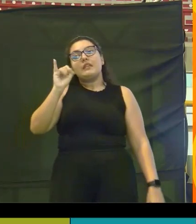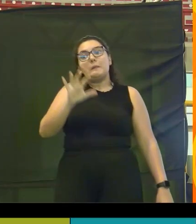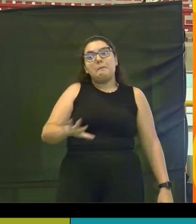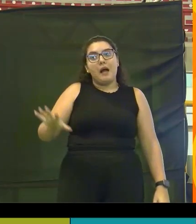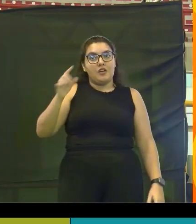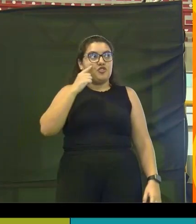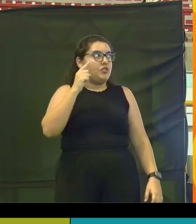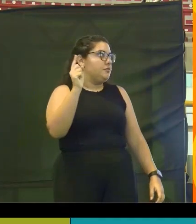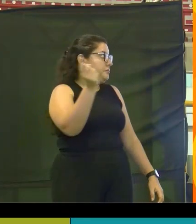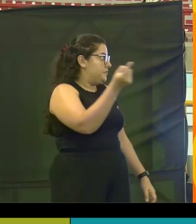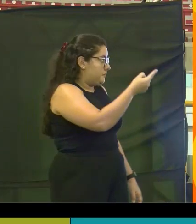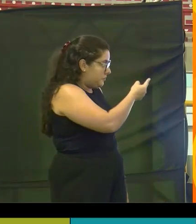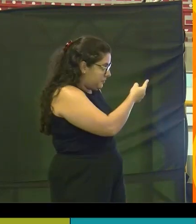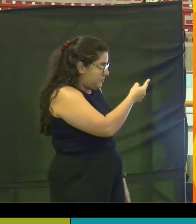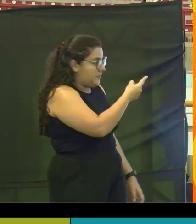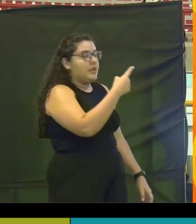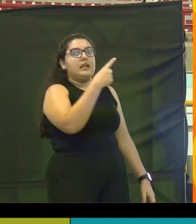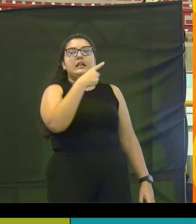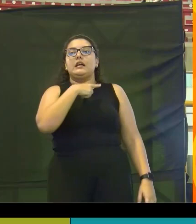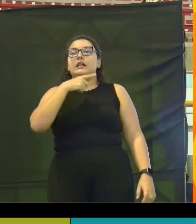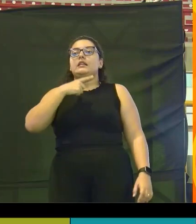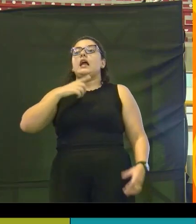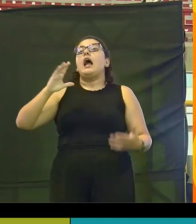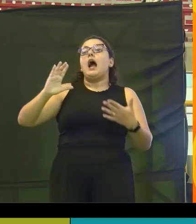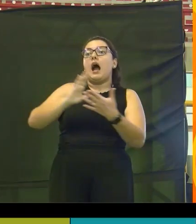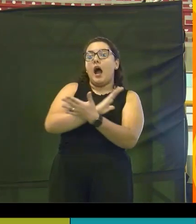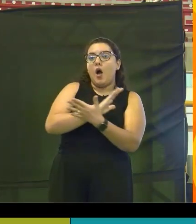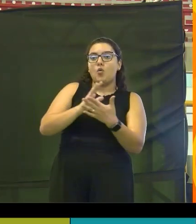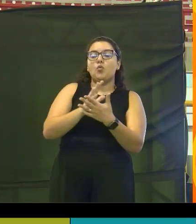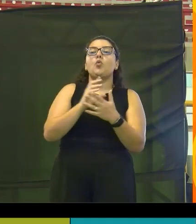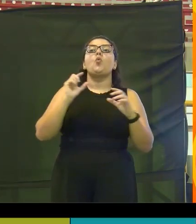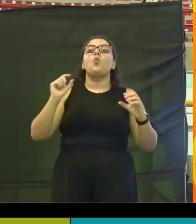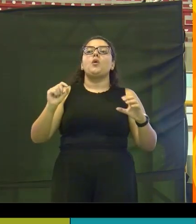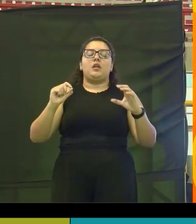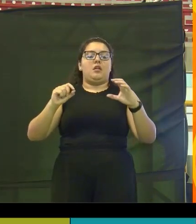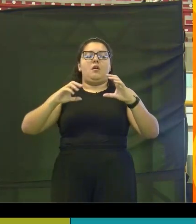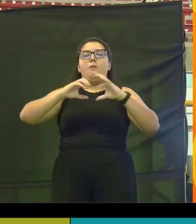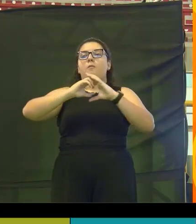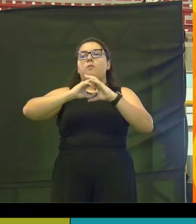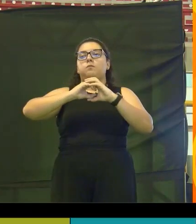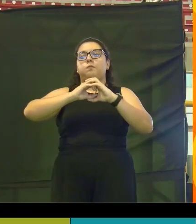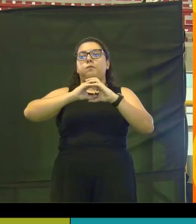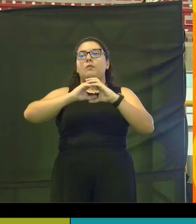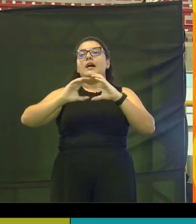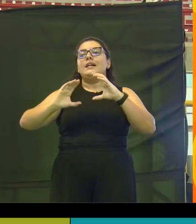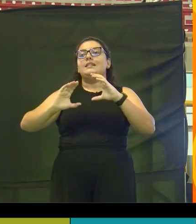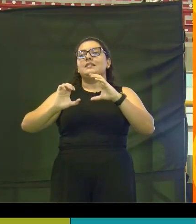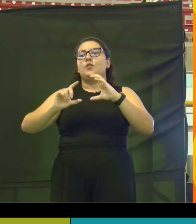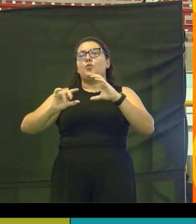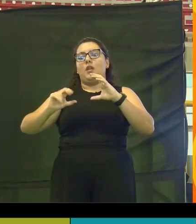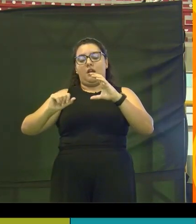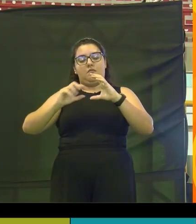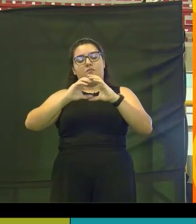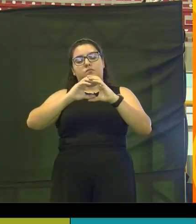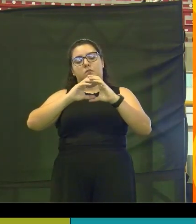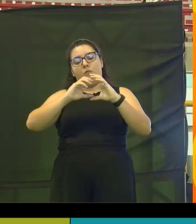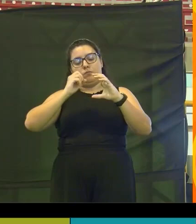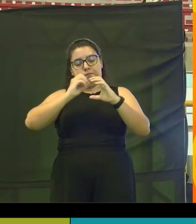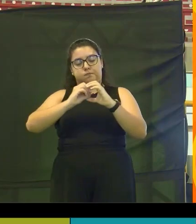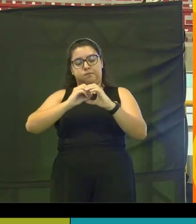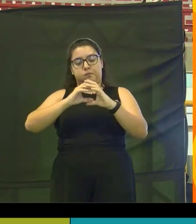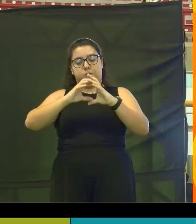abaixo, analisamos algumas organelas com suas respectivas